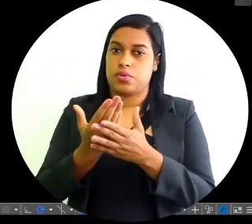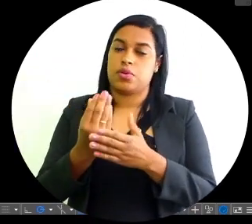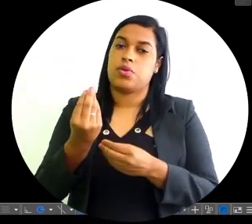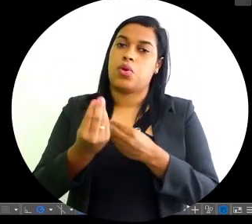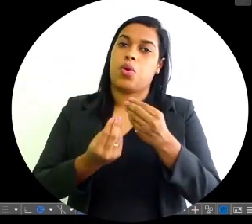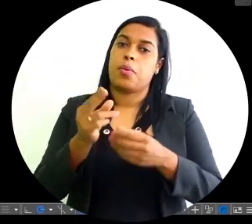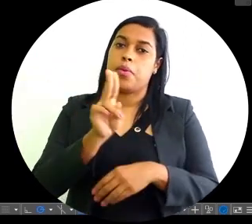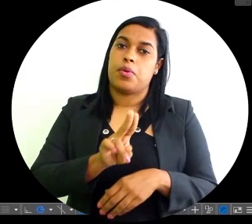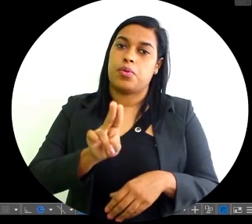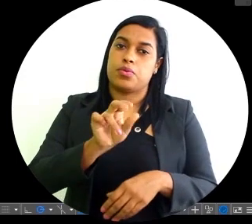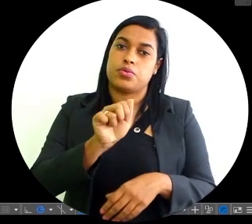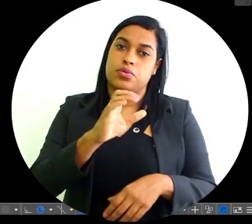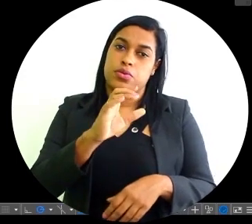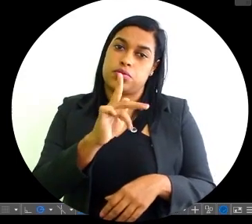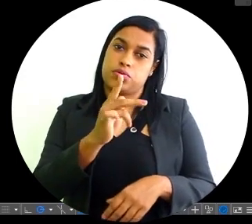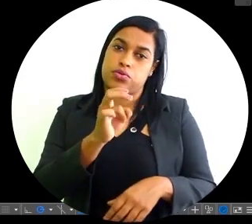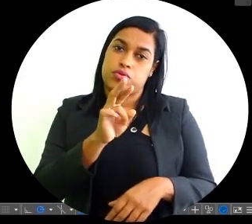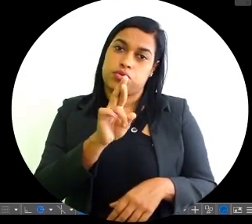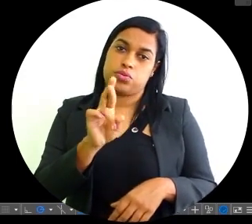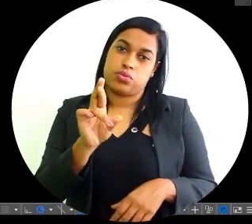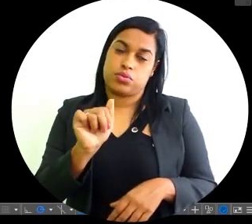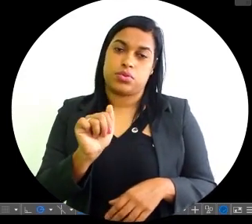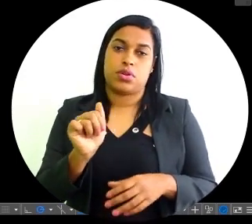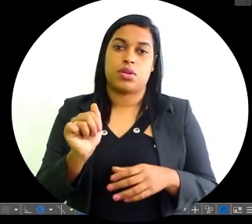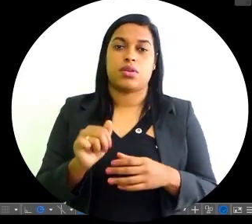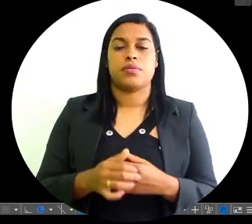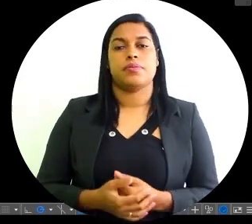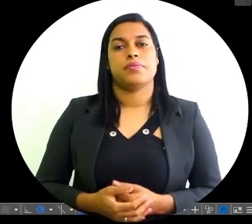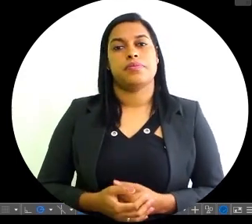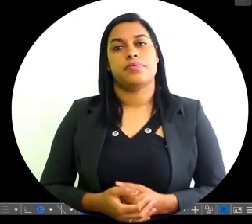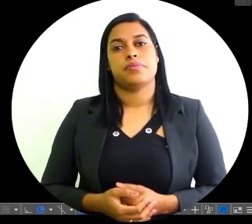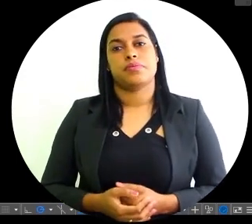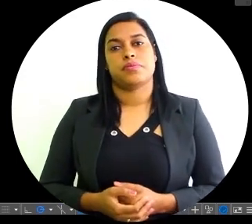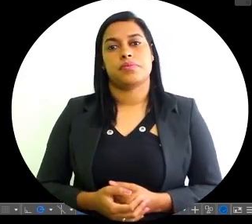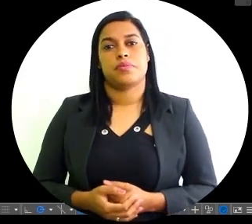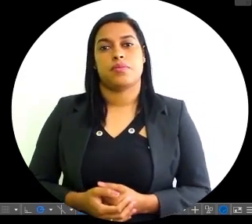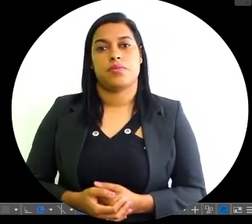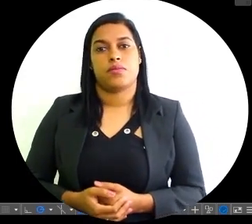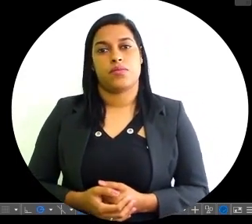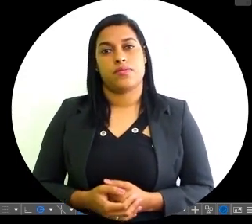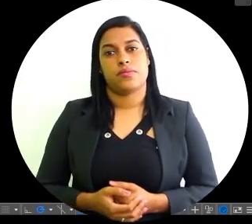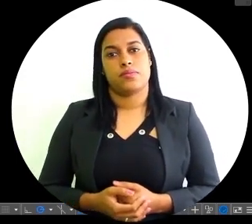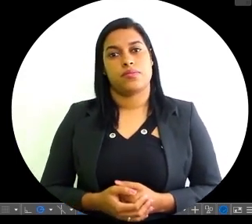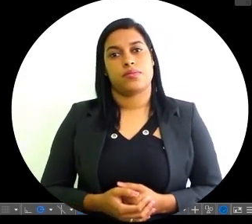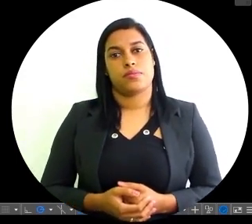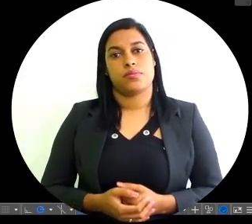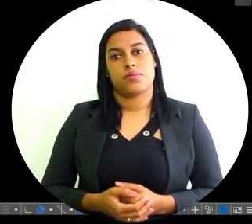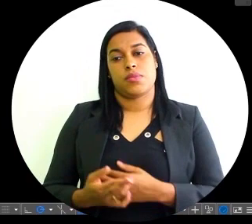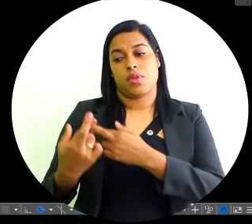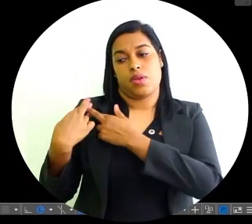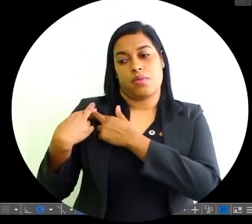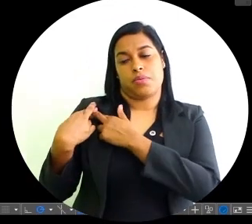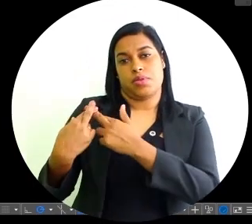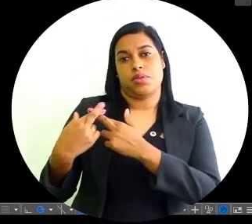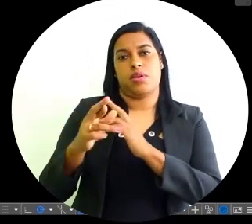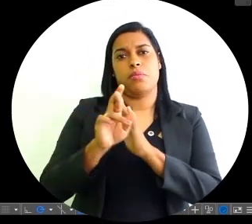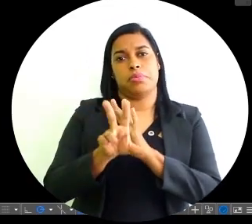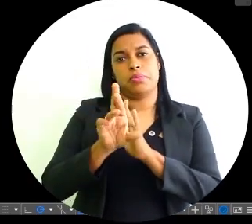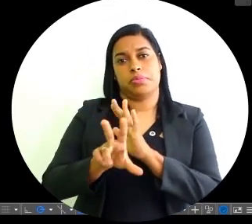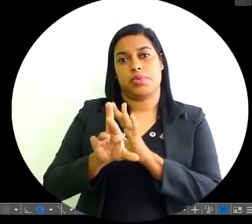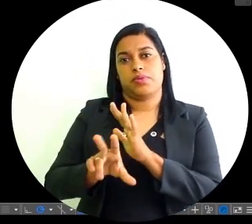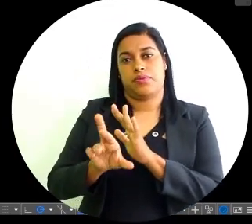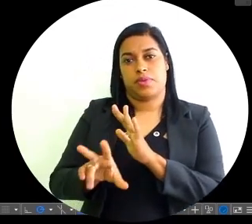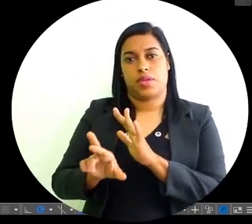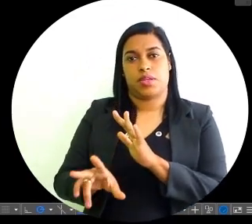preenchimento, por exemplo, da parede. São representações de diferentes texturas, né?